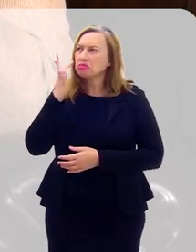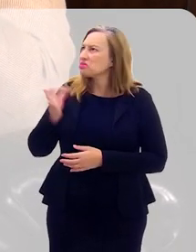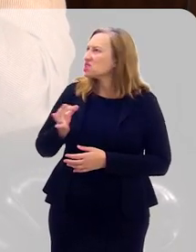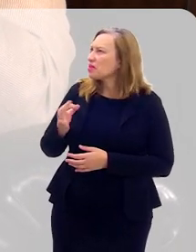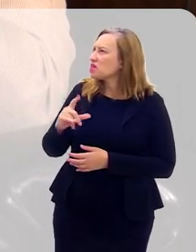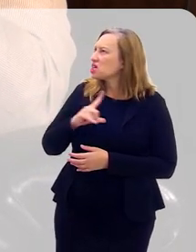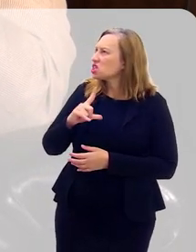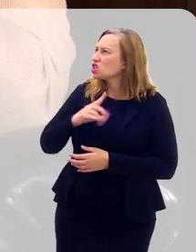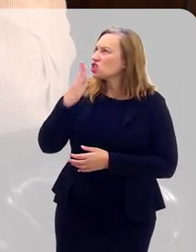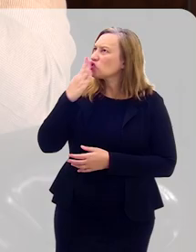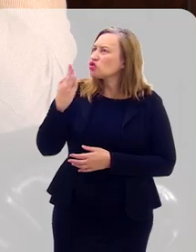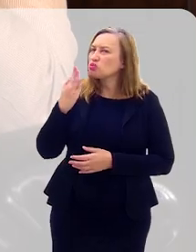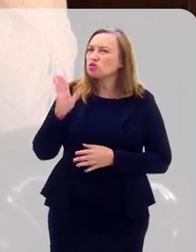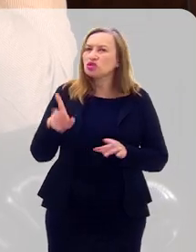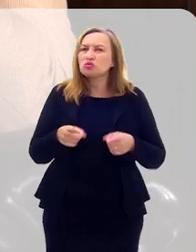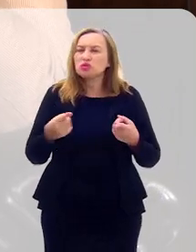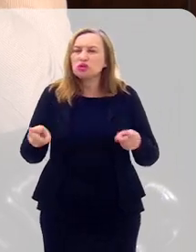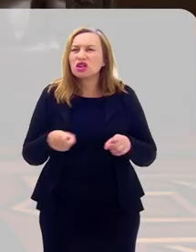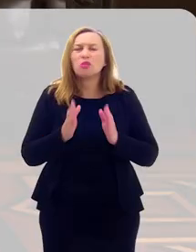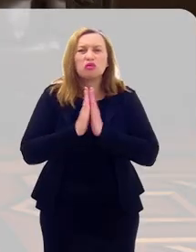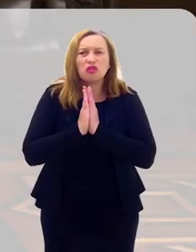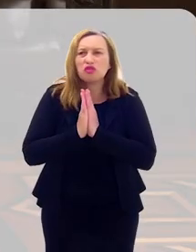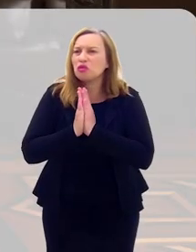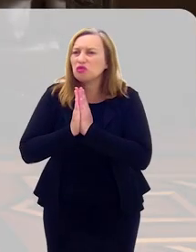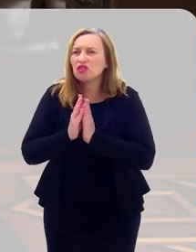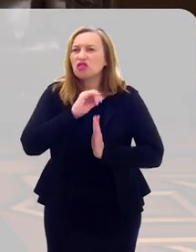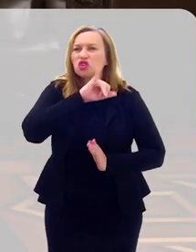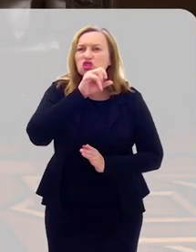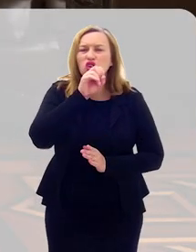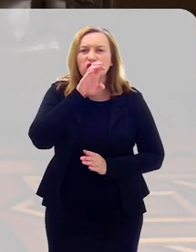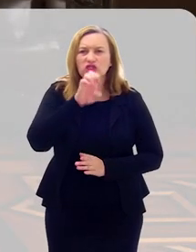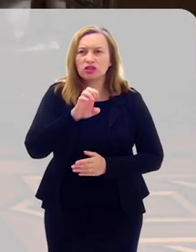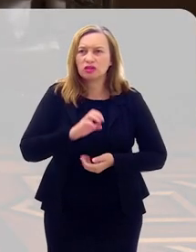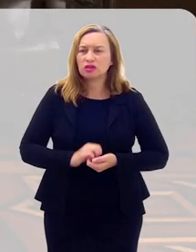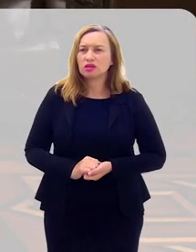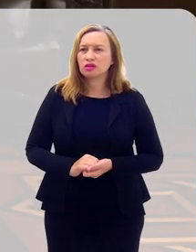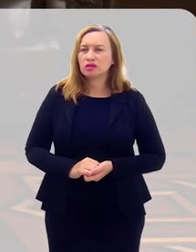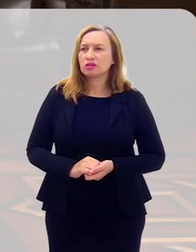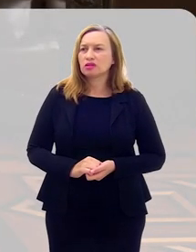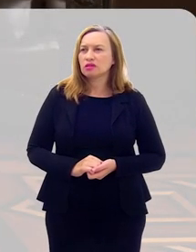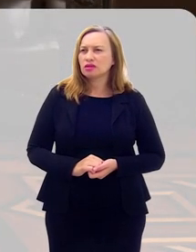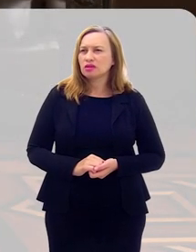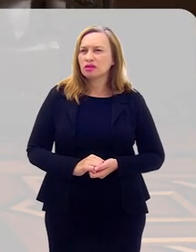esse ritmo tão apurado. Por favor, por favor, por favor, Jorge.